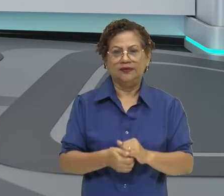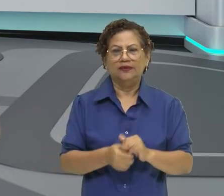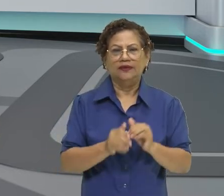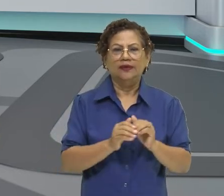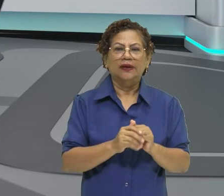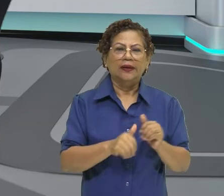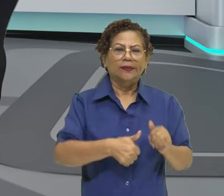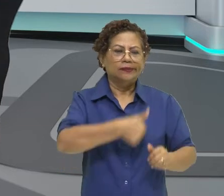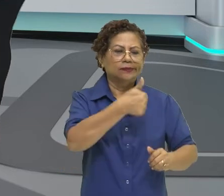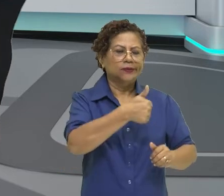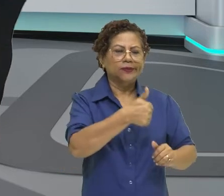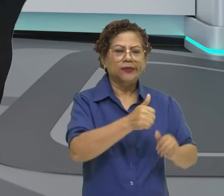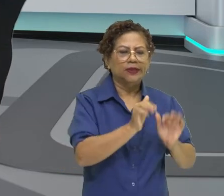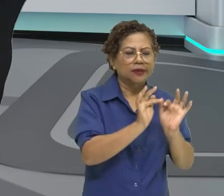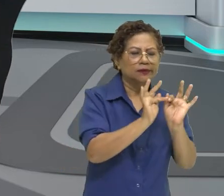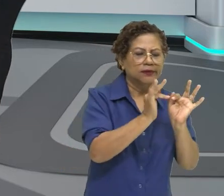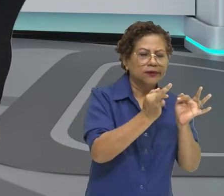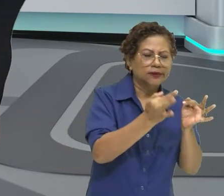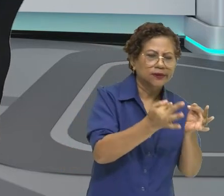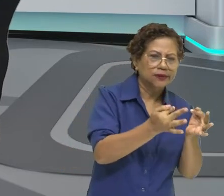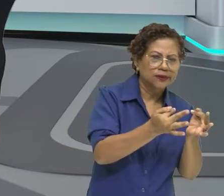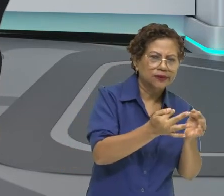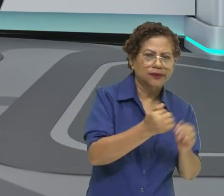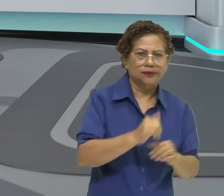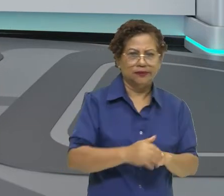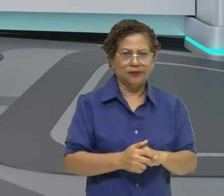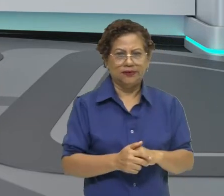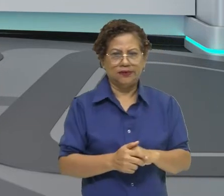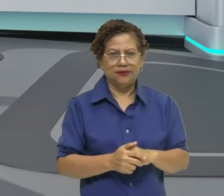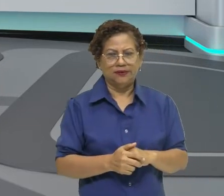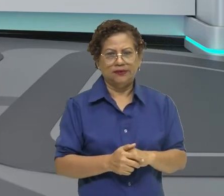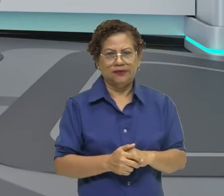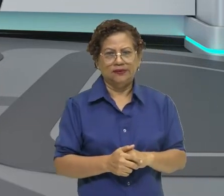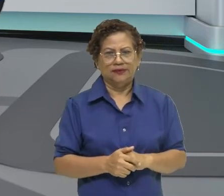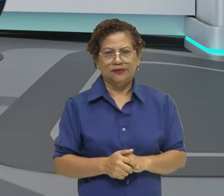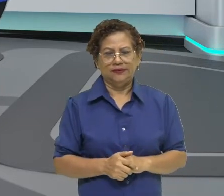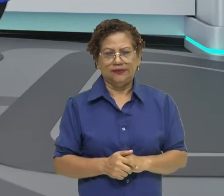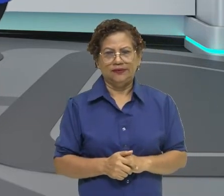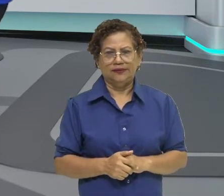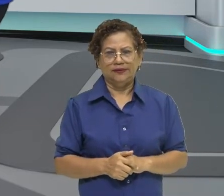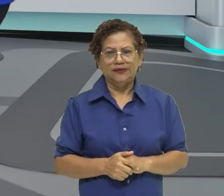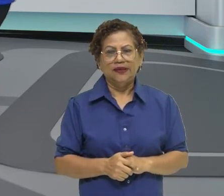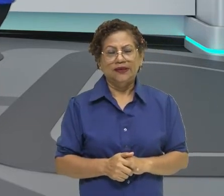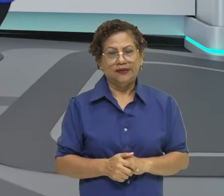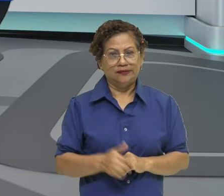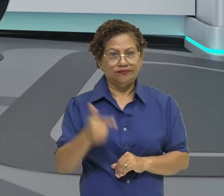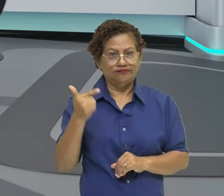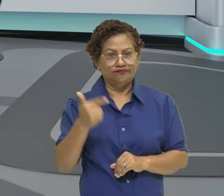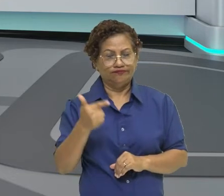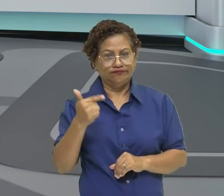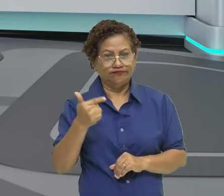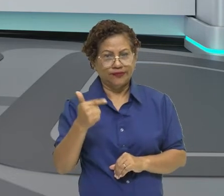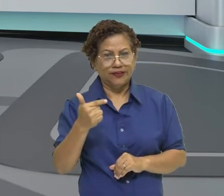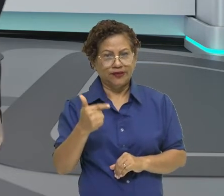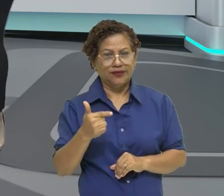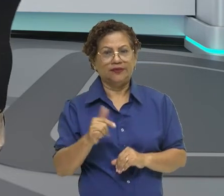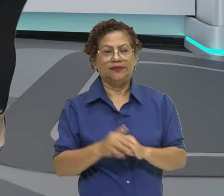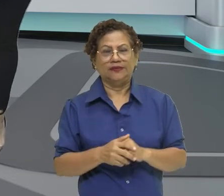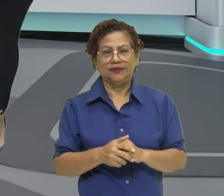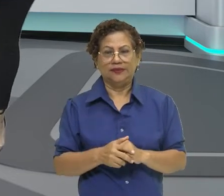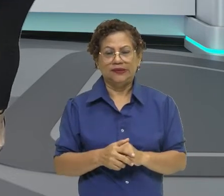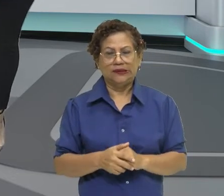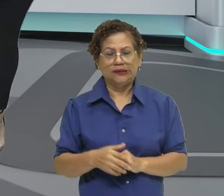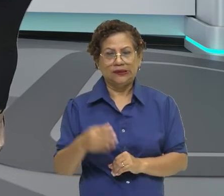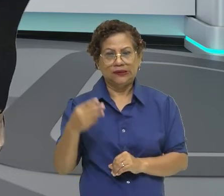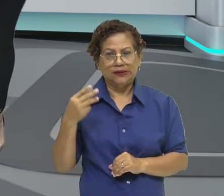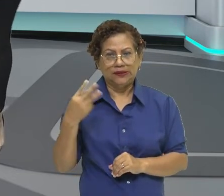Simples, não tem muito enfeite. Aí a gente tem a ordem jônica e a ordem coríntia. A gente percebe que vai passando, né, por um